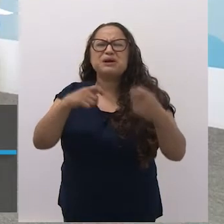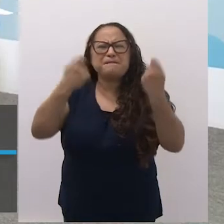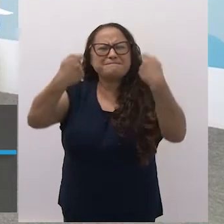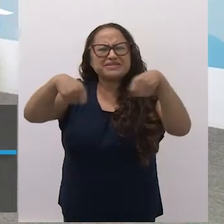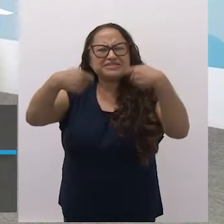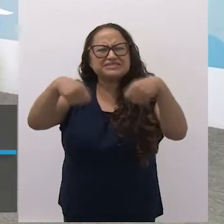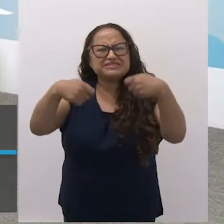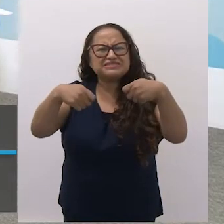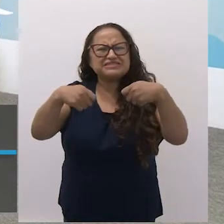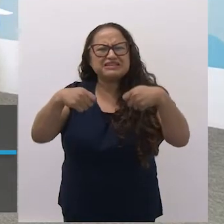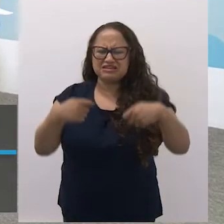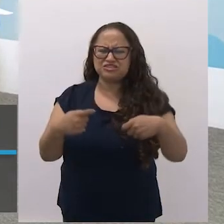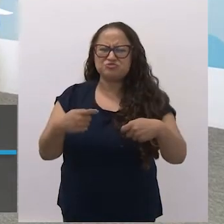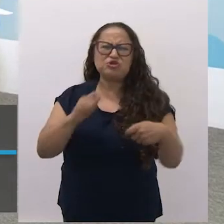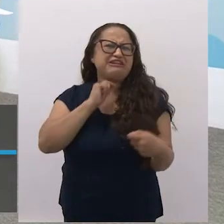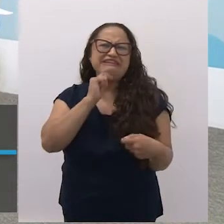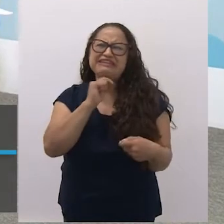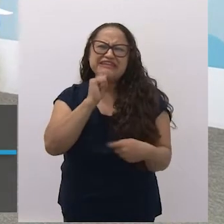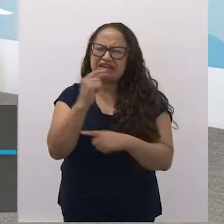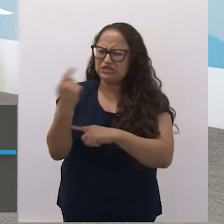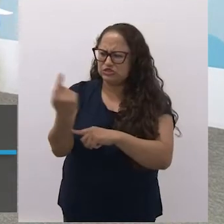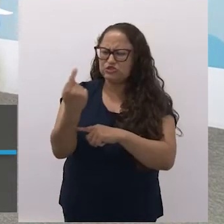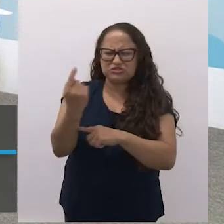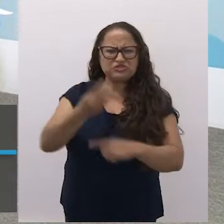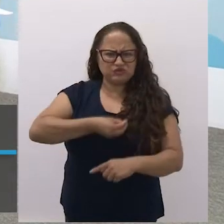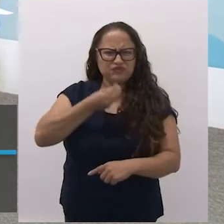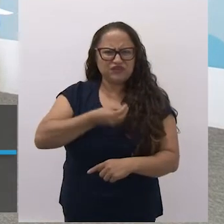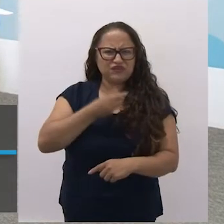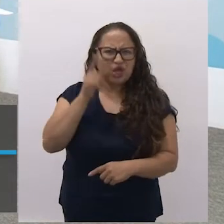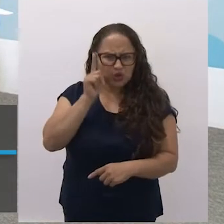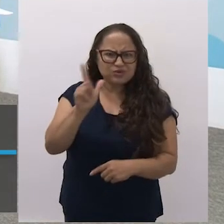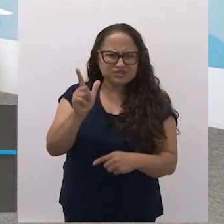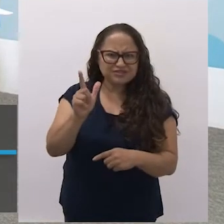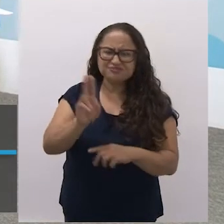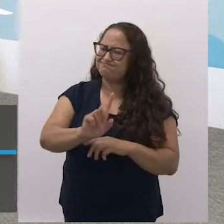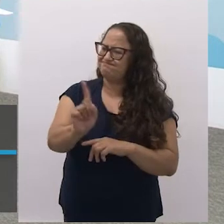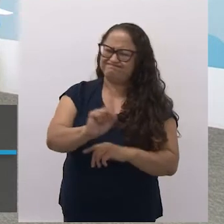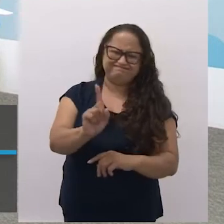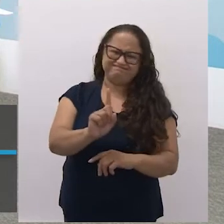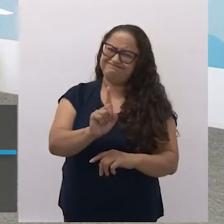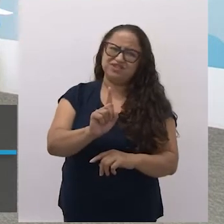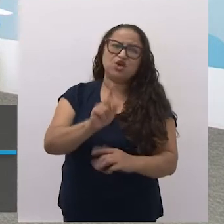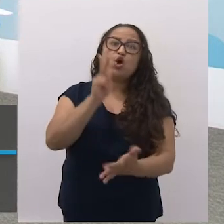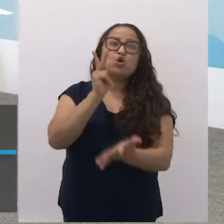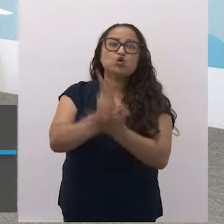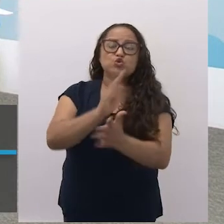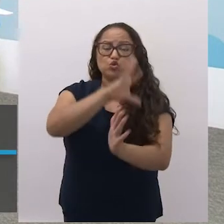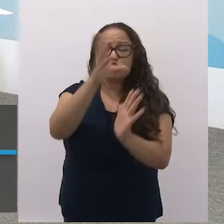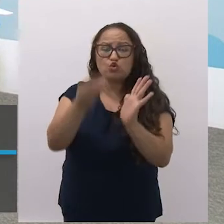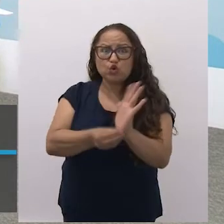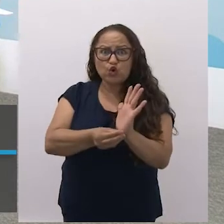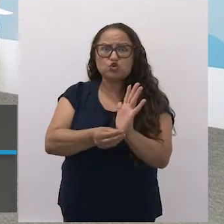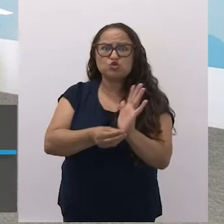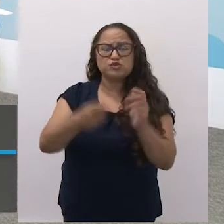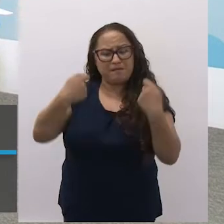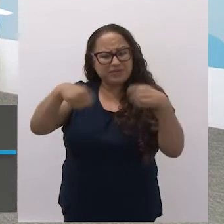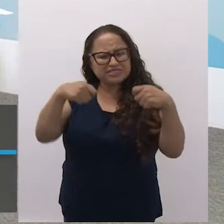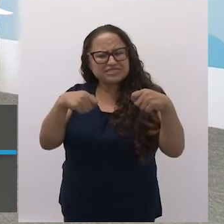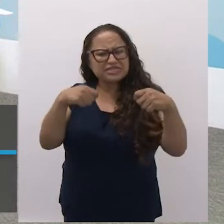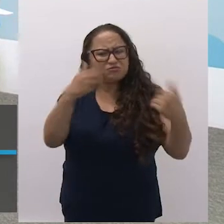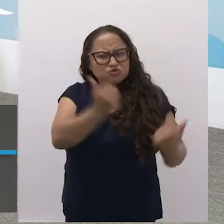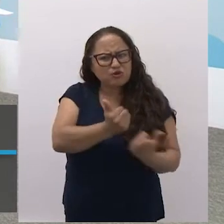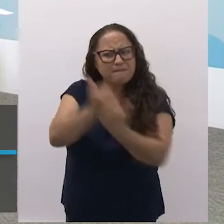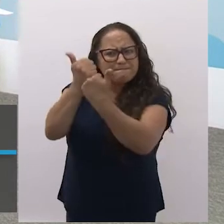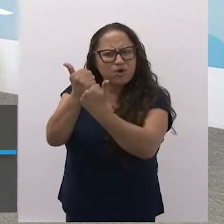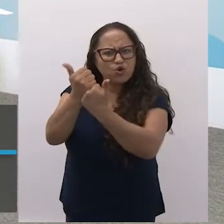Ninguém consegue viver sozinho, né? Todo mundo precisa de todo mundo. A gente precisa de um apoio sempre do nosso colega para